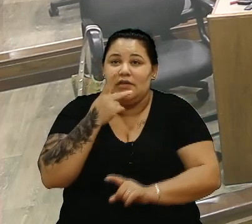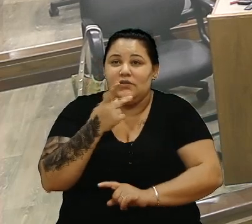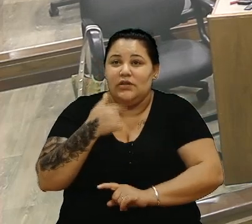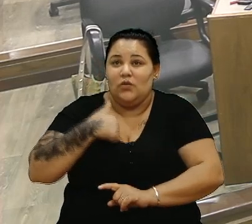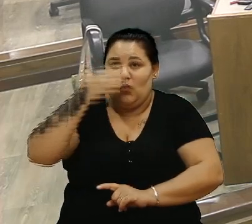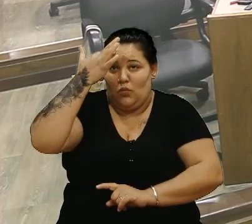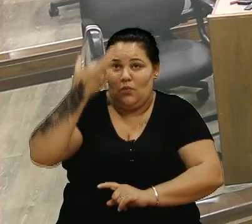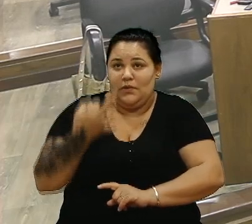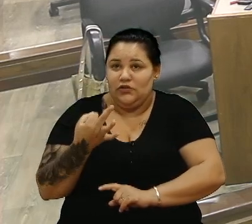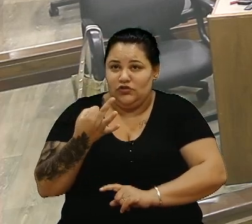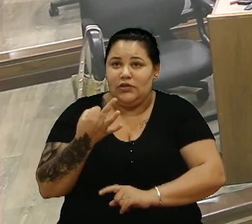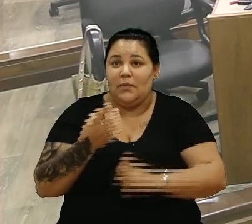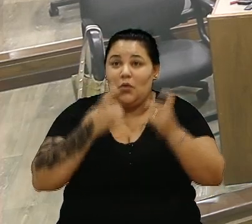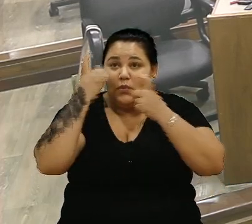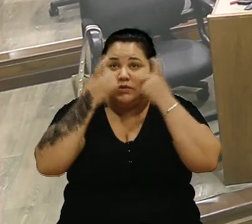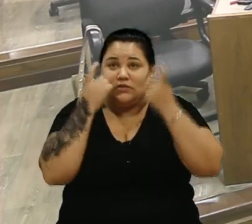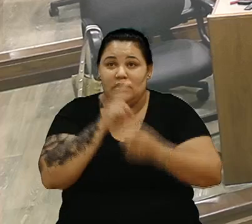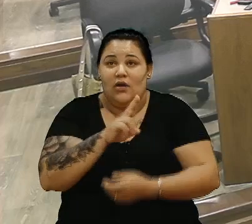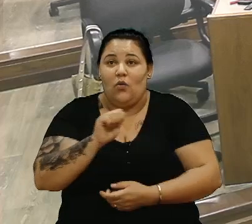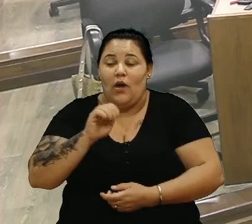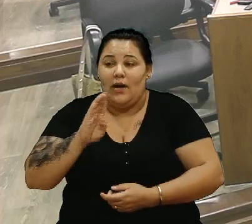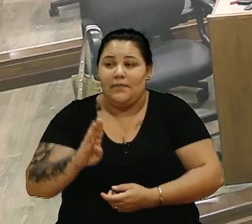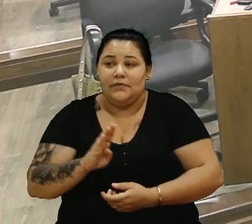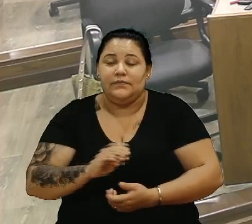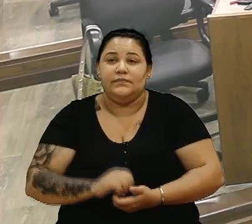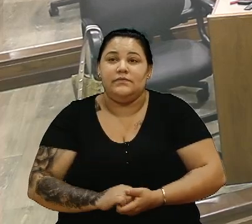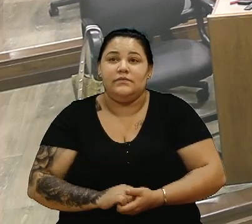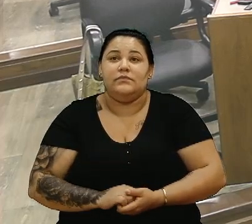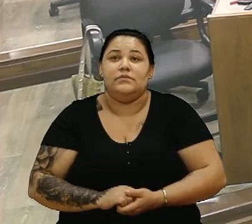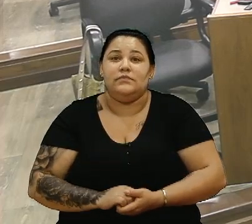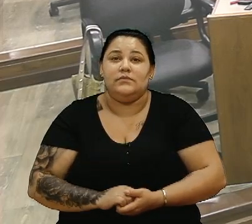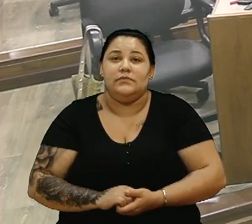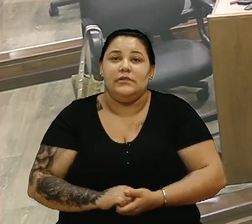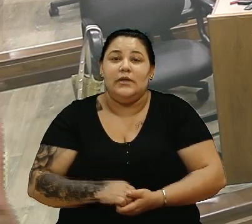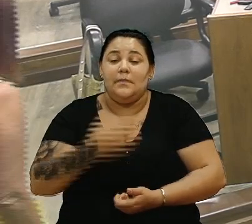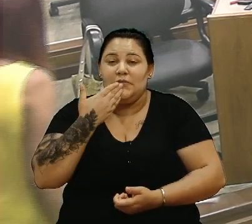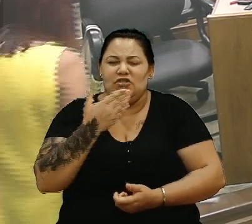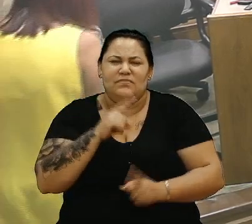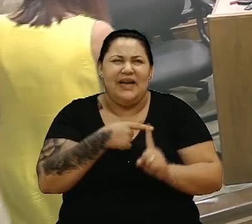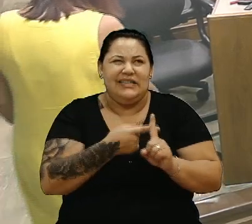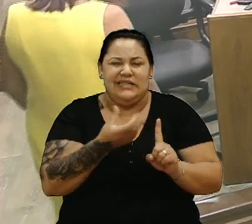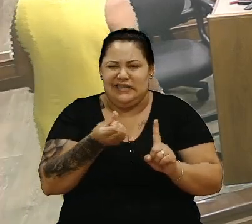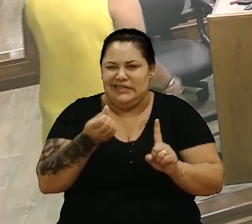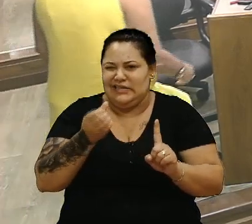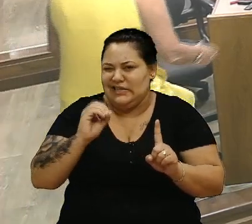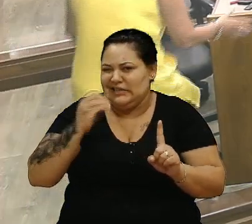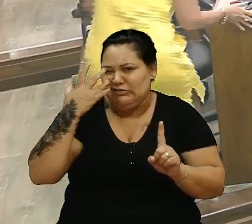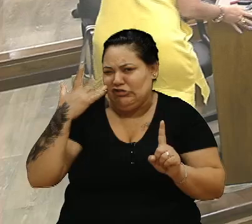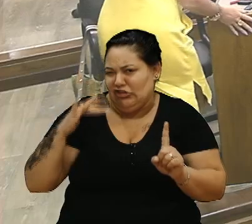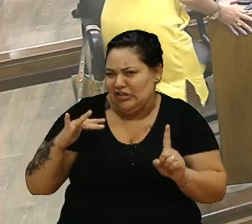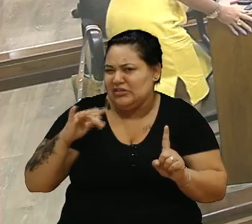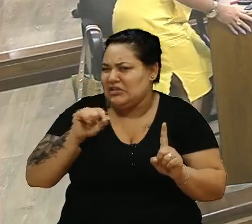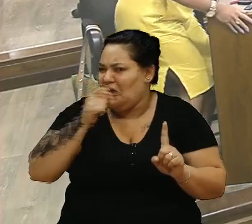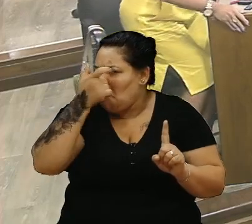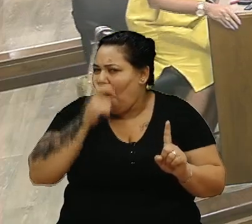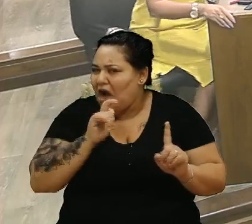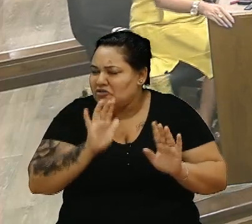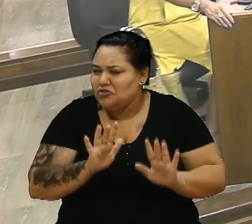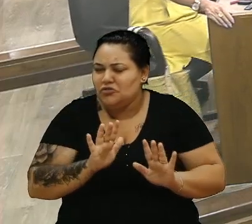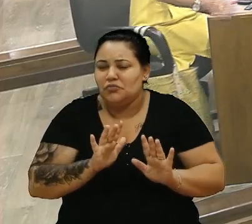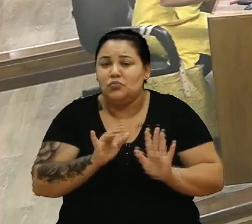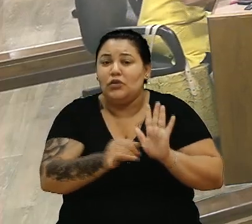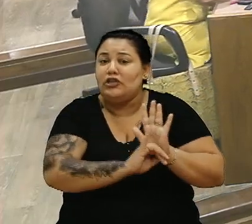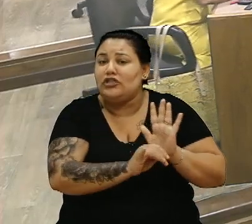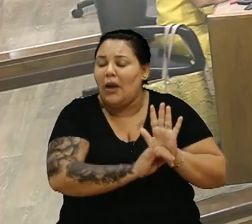de vista de solicitar mais 60 dias ou 90 dias, não recordo, para a questão do edital, porque,